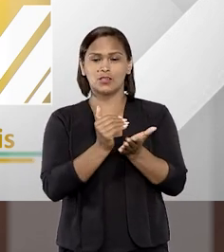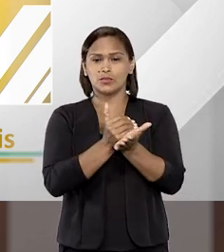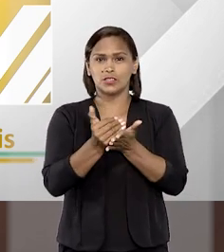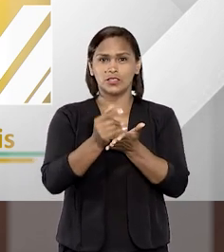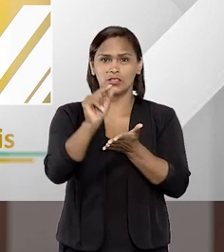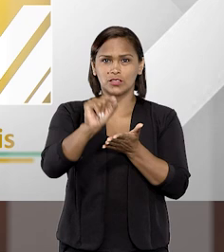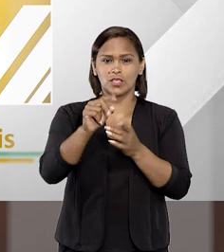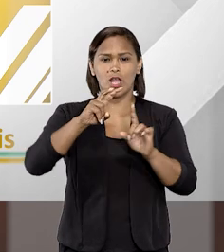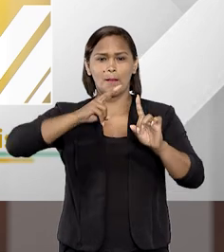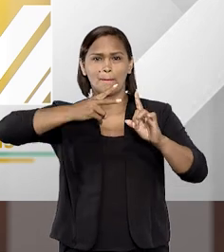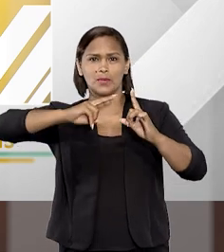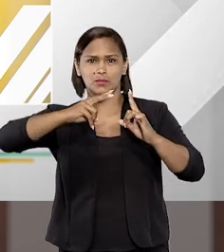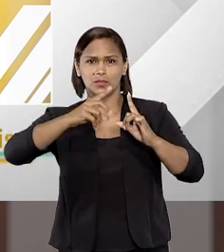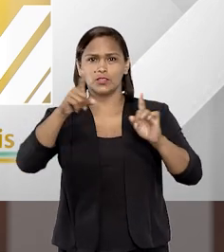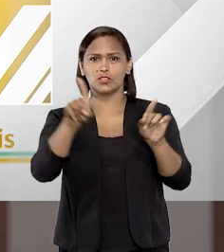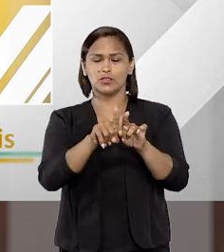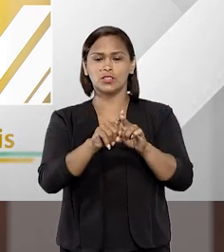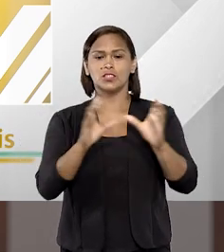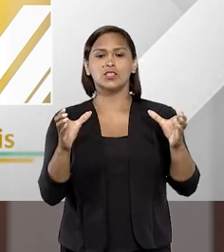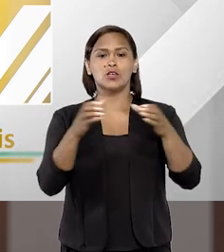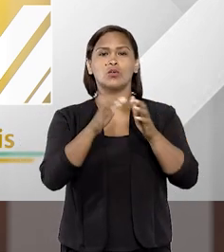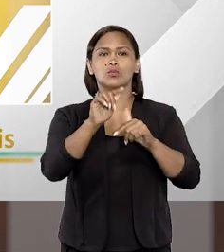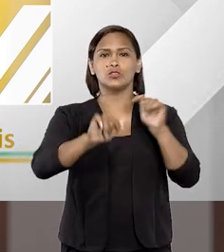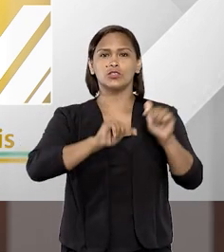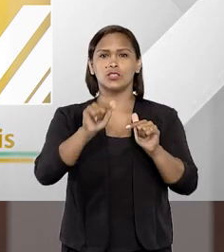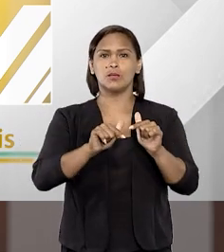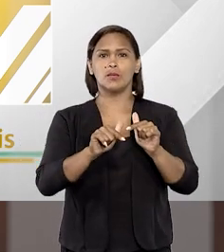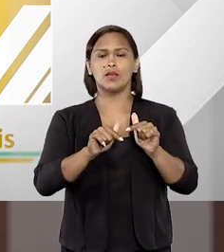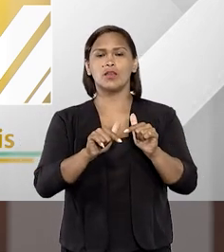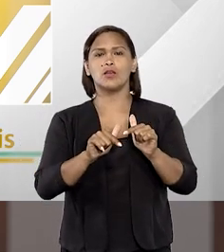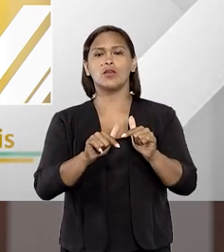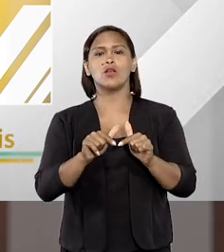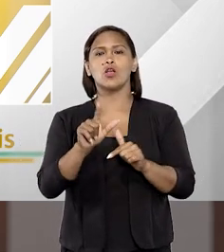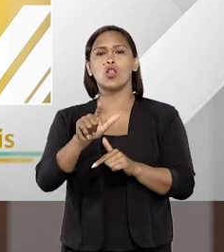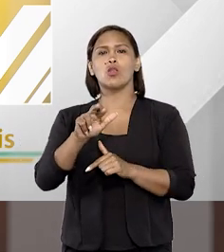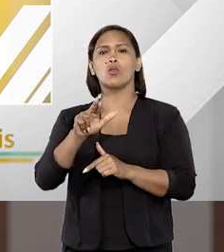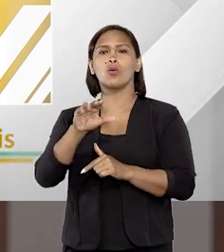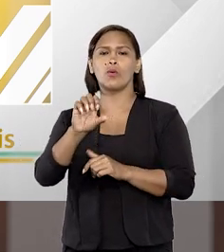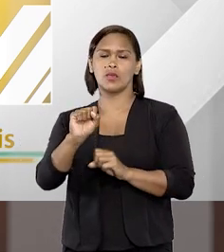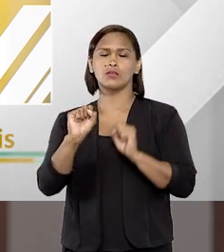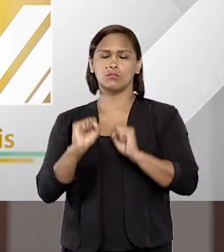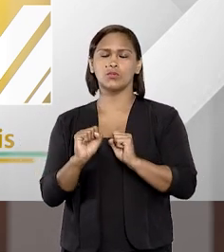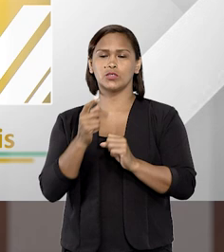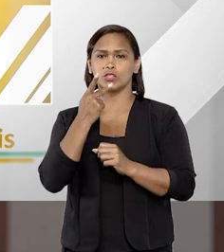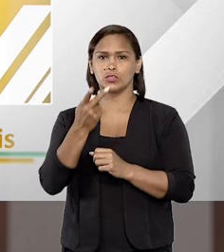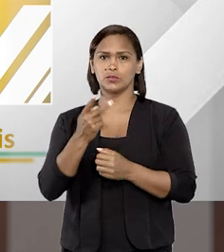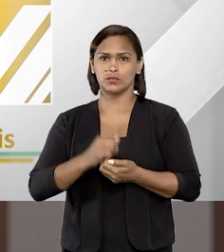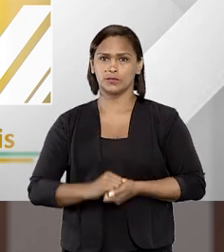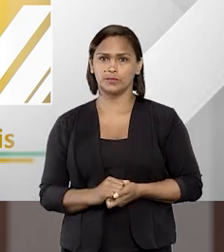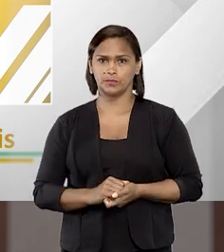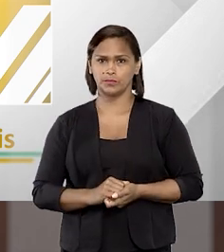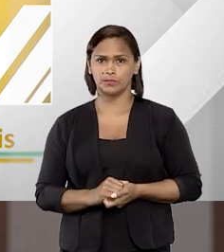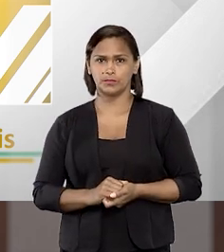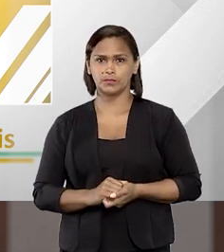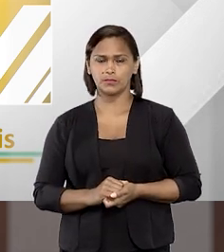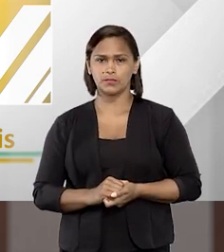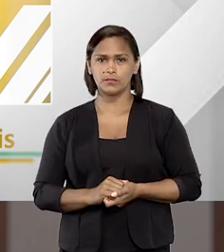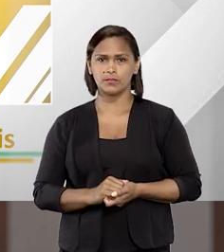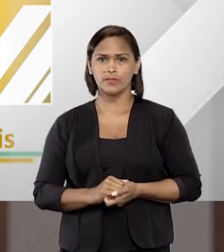que estão desenvolvendo nesse grupo de trabalho Doutora Fred podemos começar com o senhor por favor